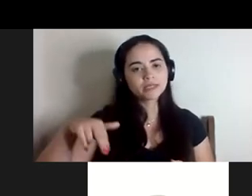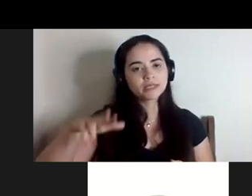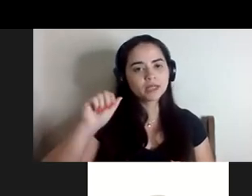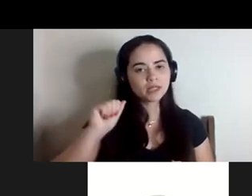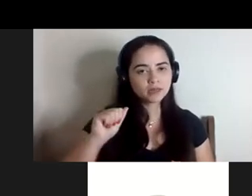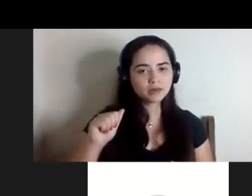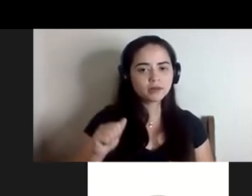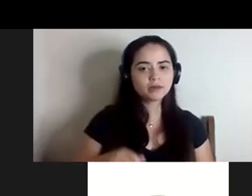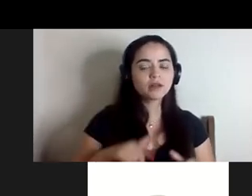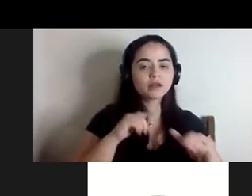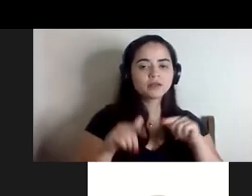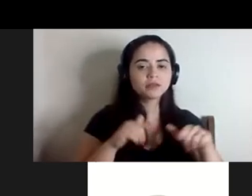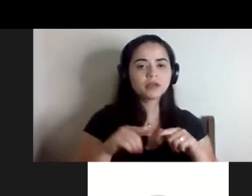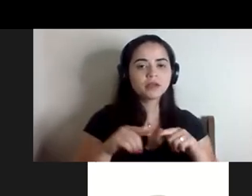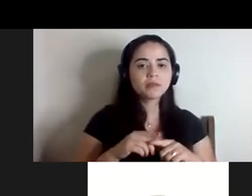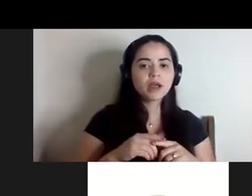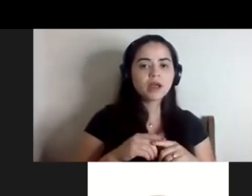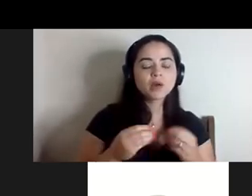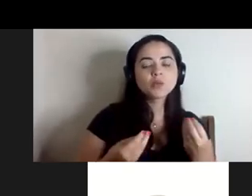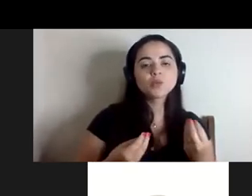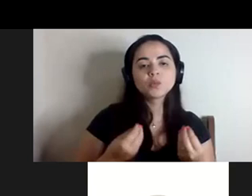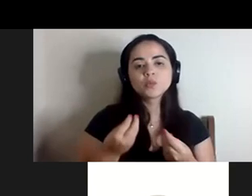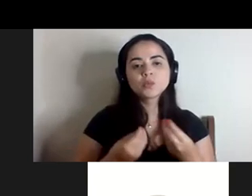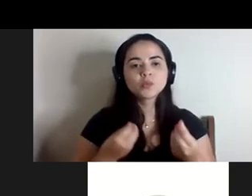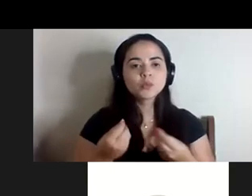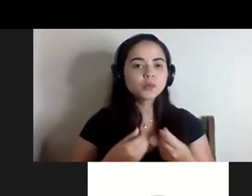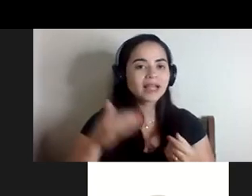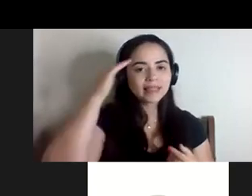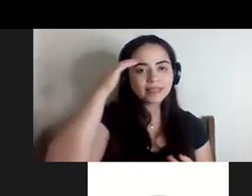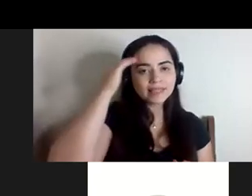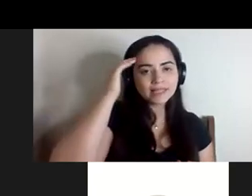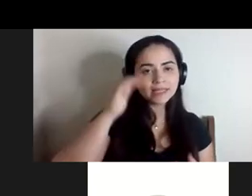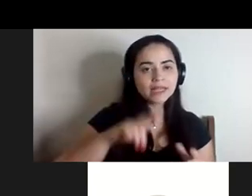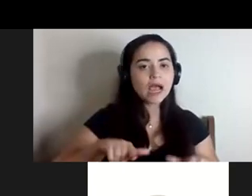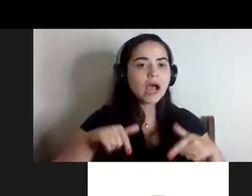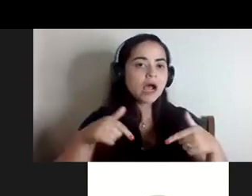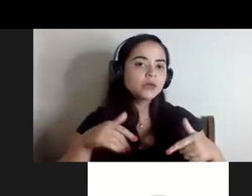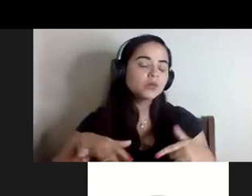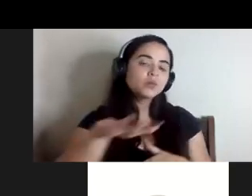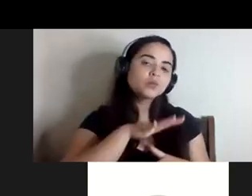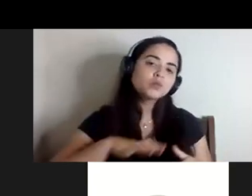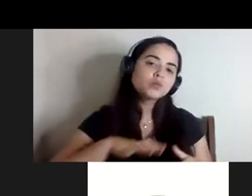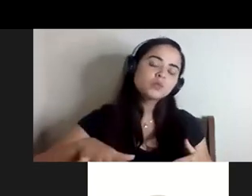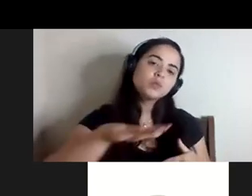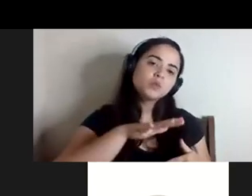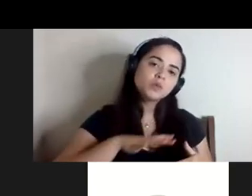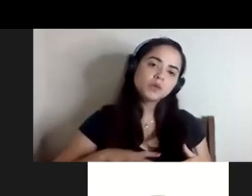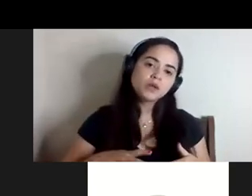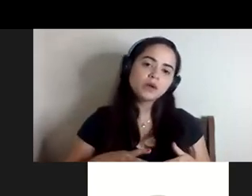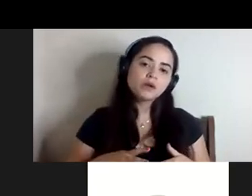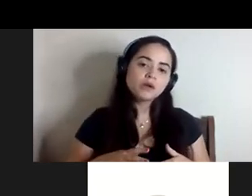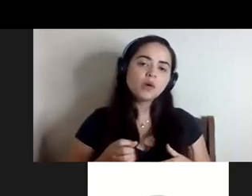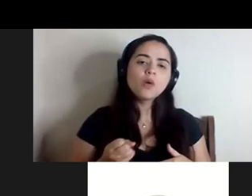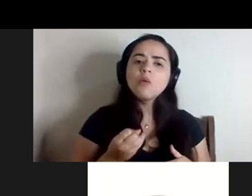Eu trabalho no sentido de compreender a ação social. Ou, então, quais são